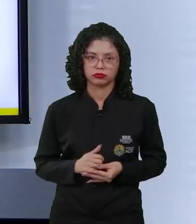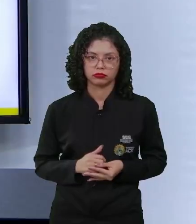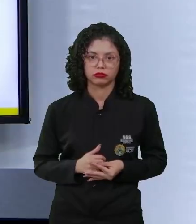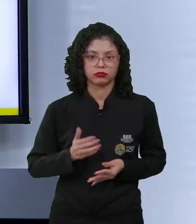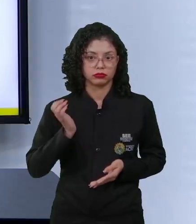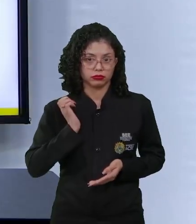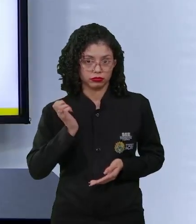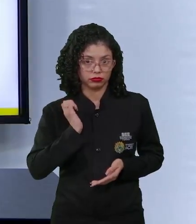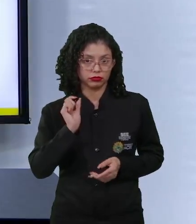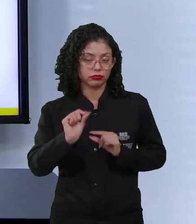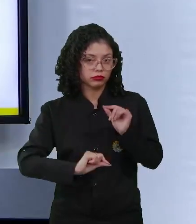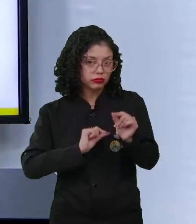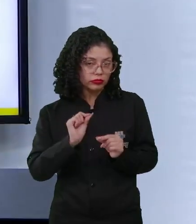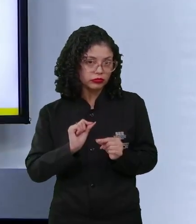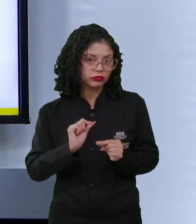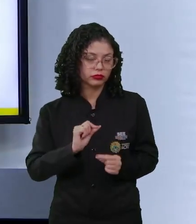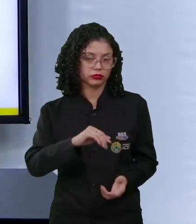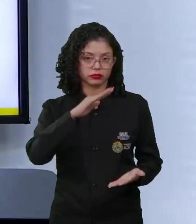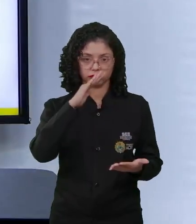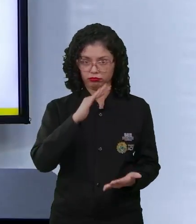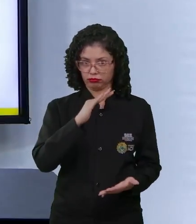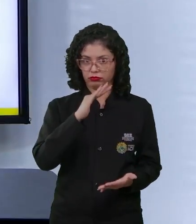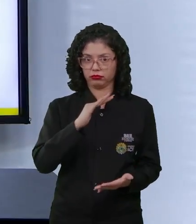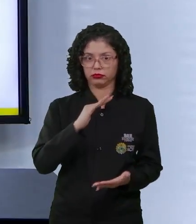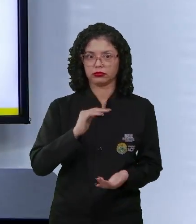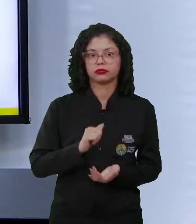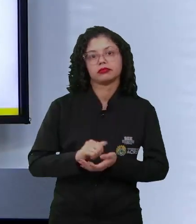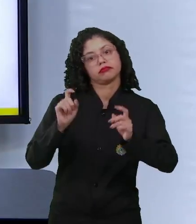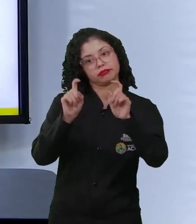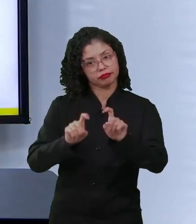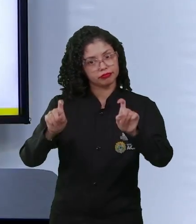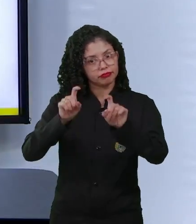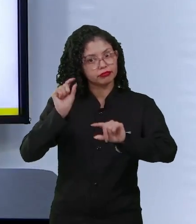caro? Uma saca de soja ou um computador?